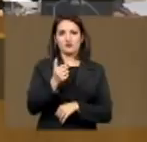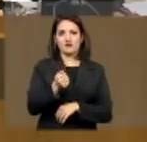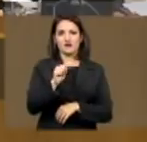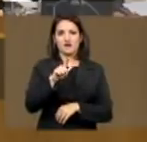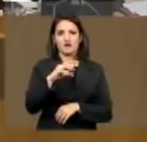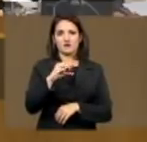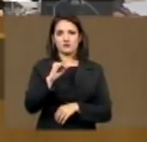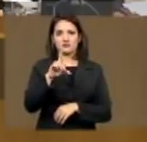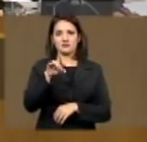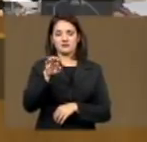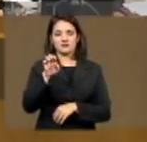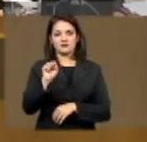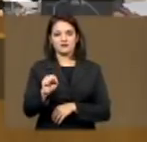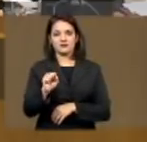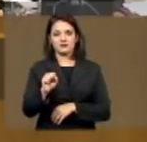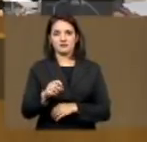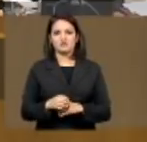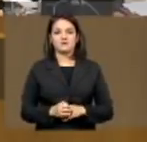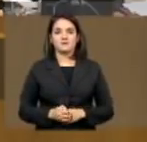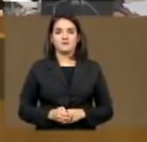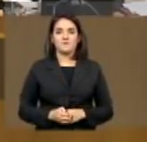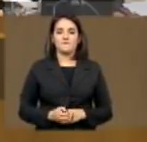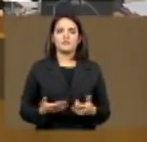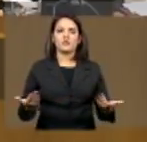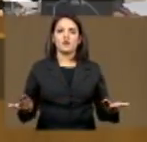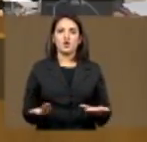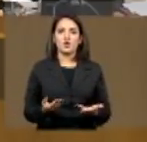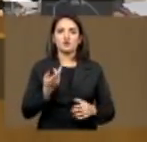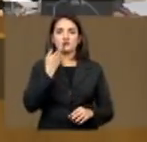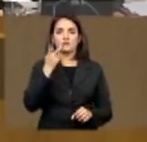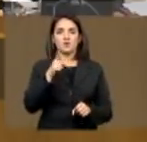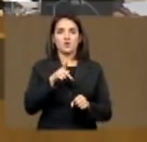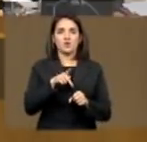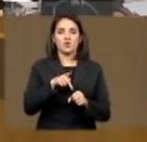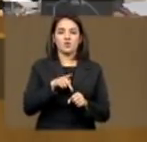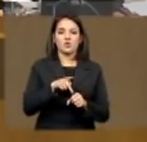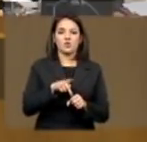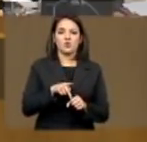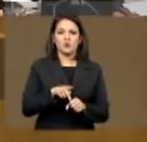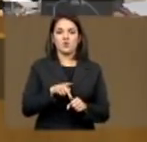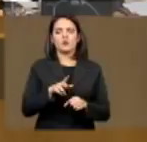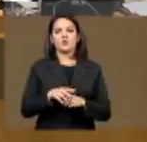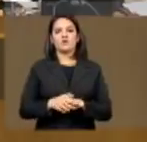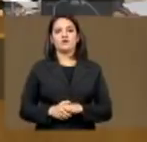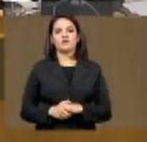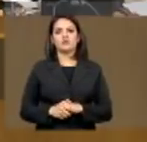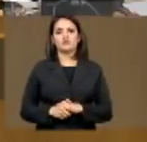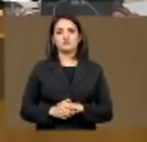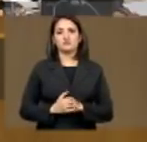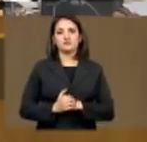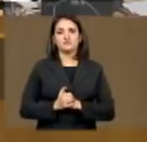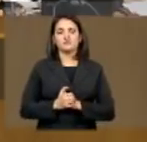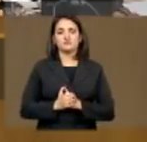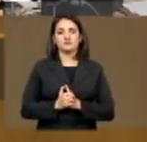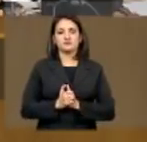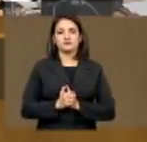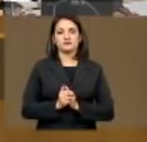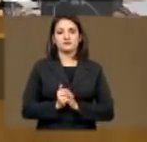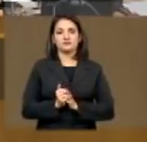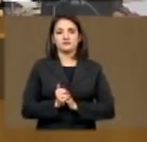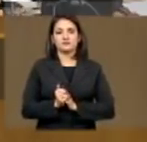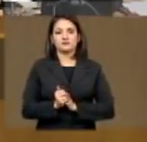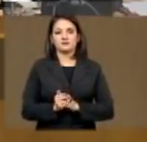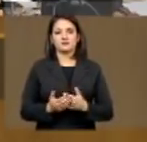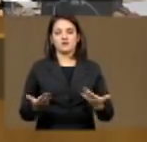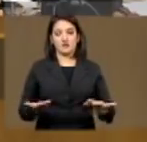funciona na procura de um problema geral da república eu concedo a palavra ao ministro do exército aqui